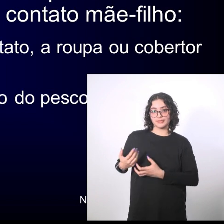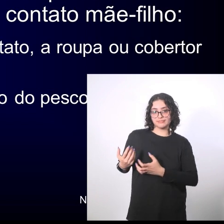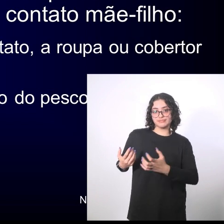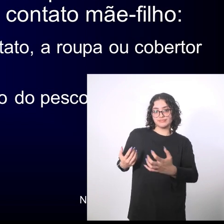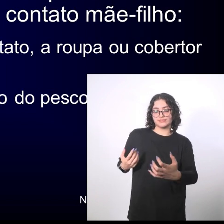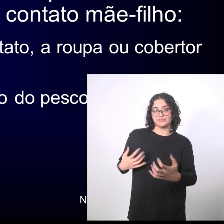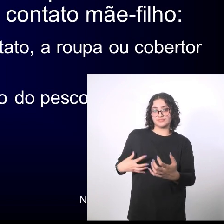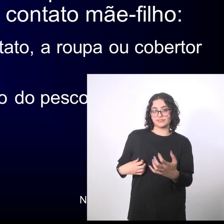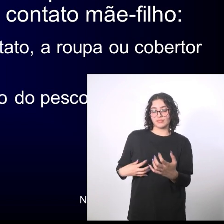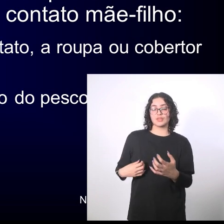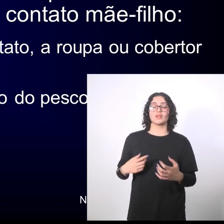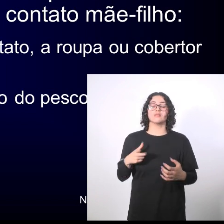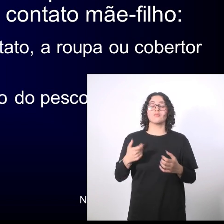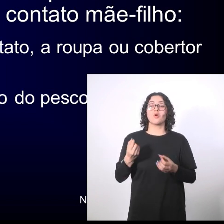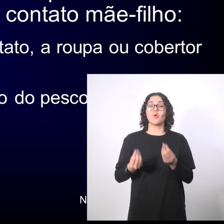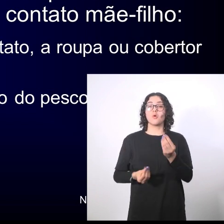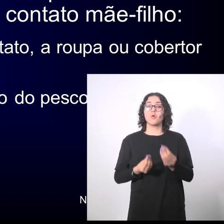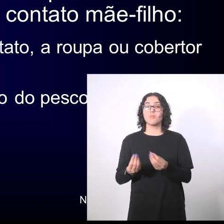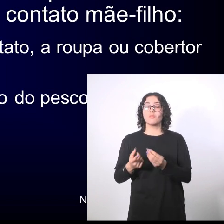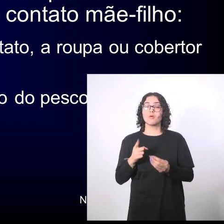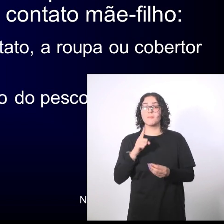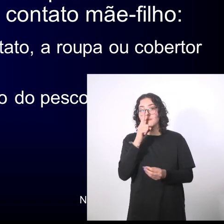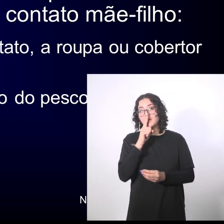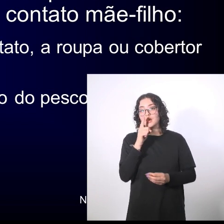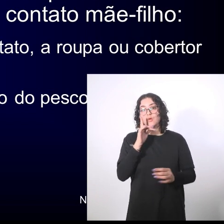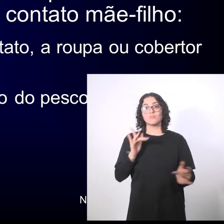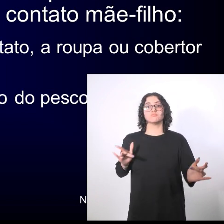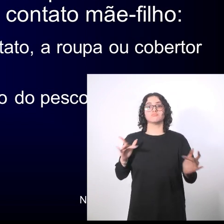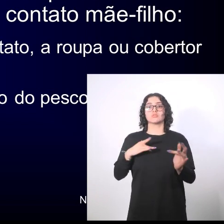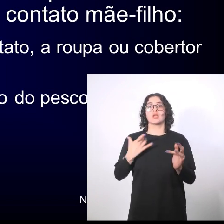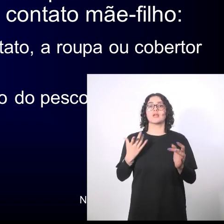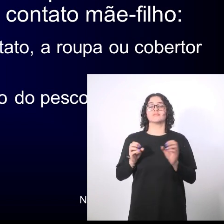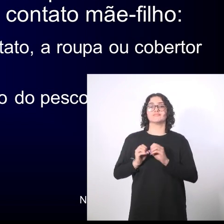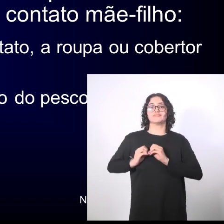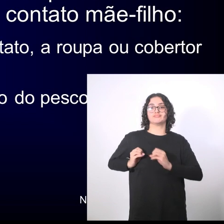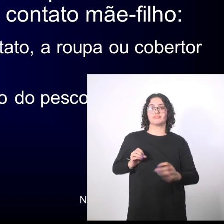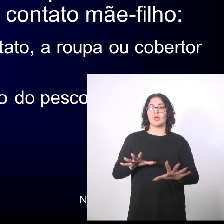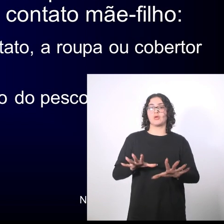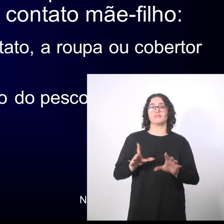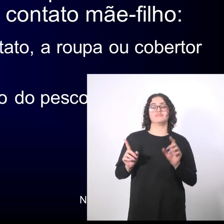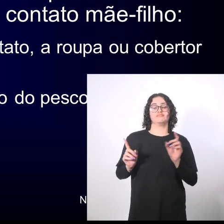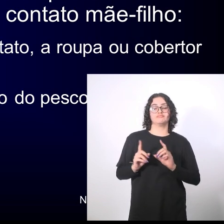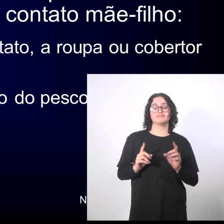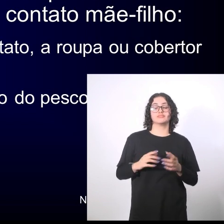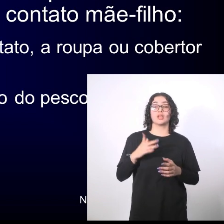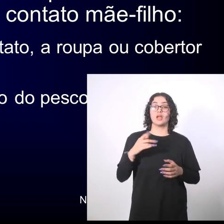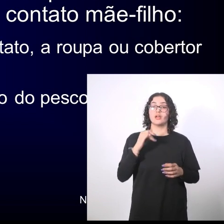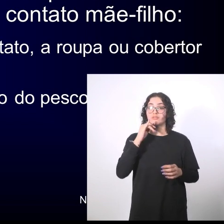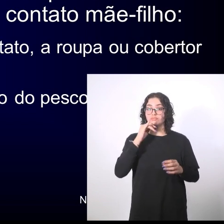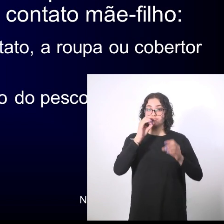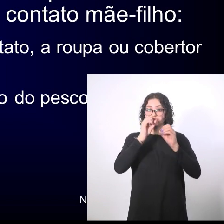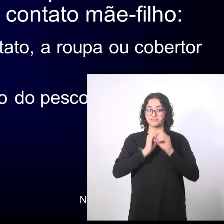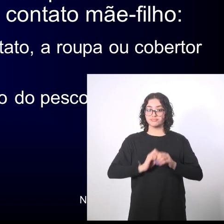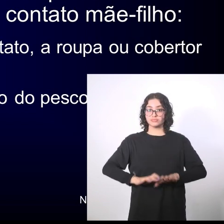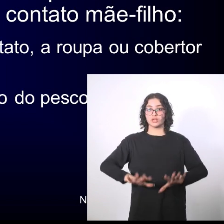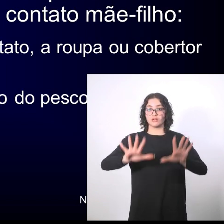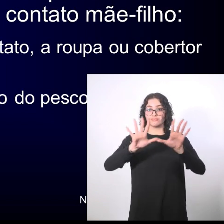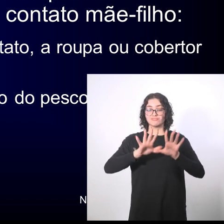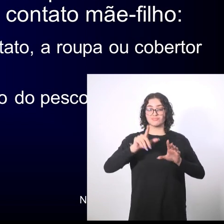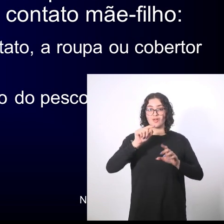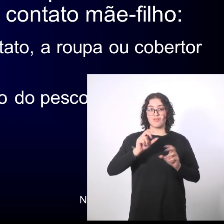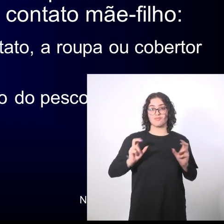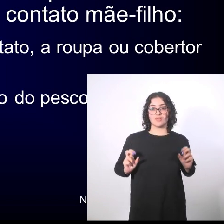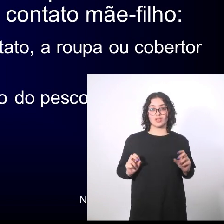as medidas que são importantes para diminuir o risco do contágio. Mas a ideia é, na fase de transmissão potencial do